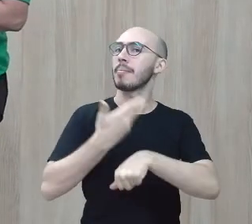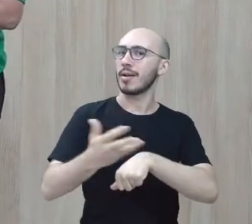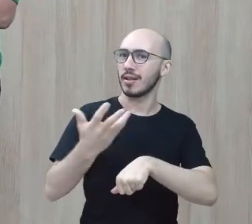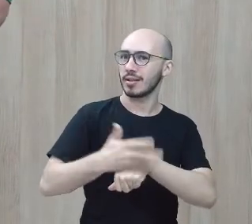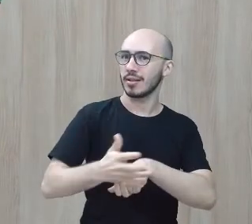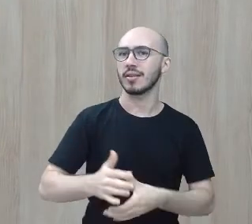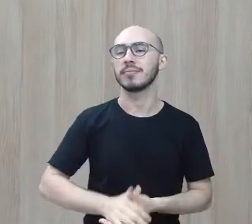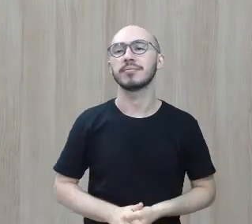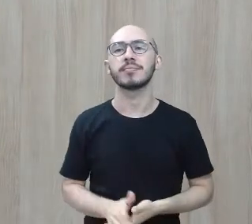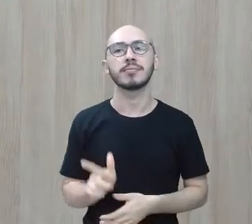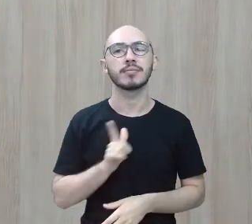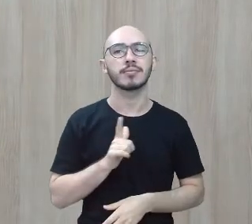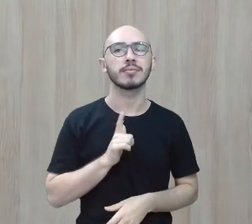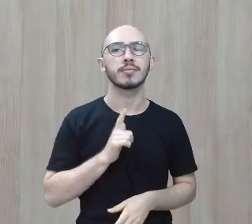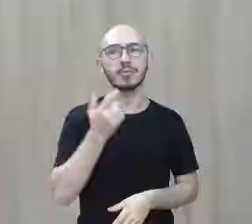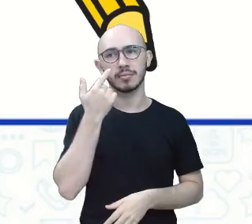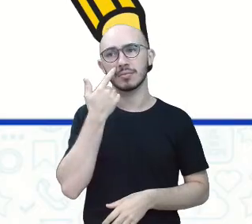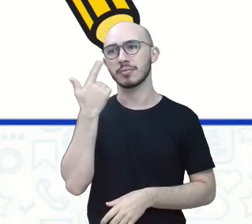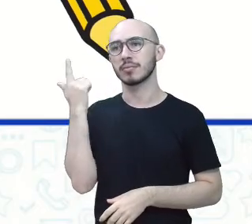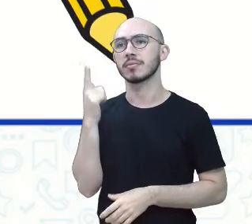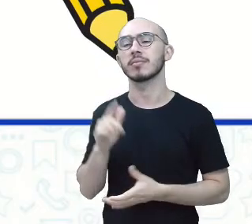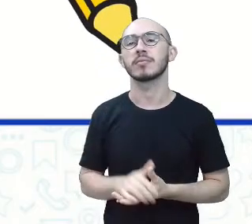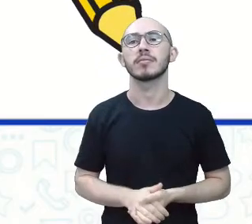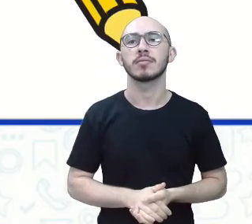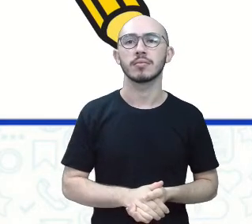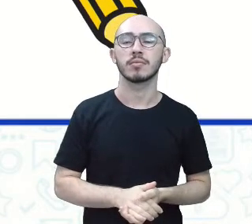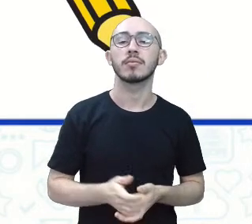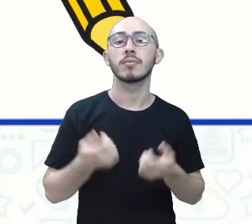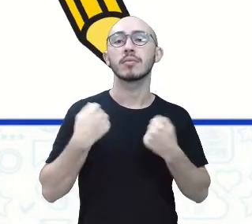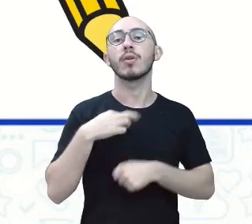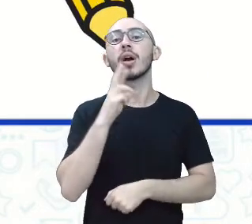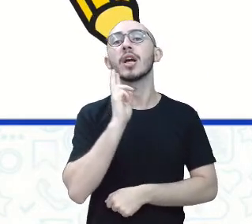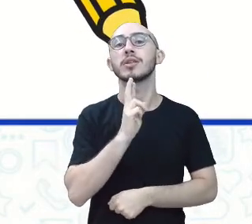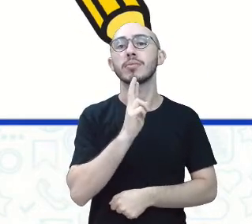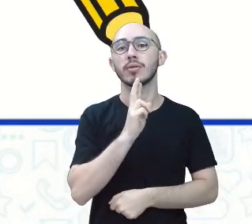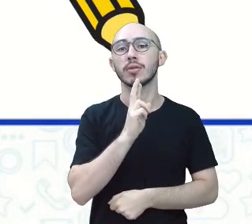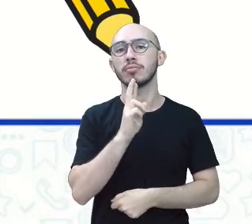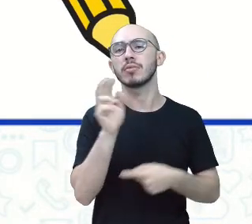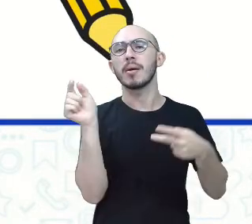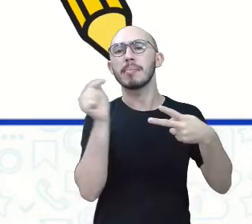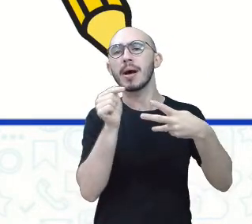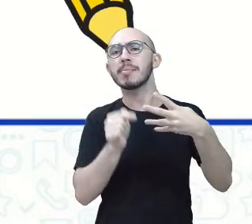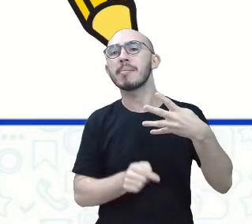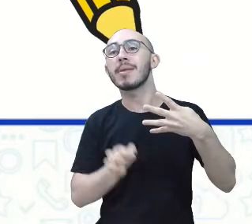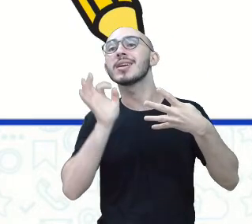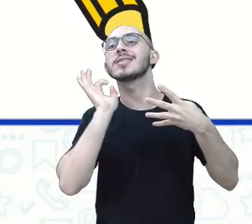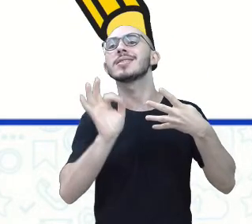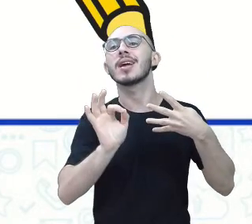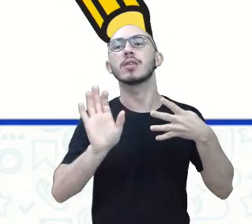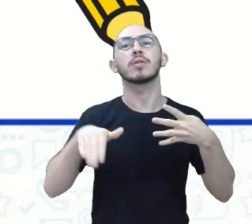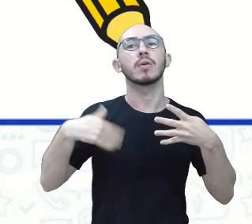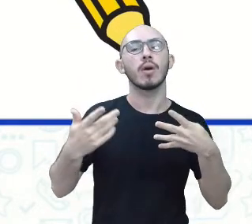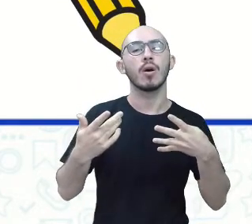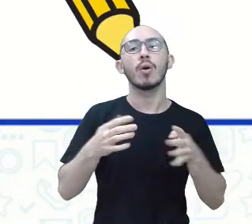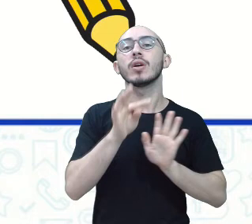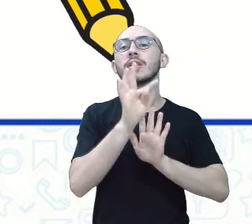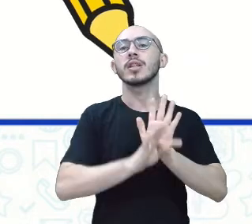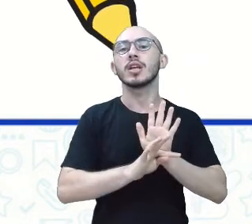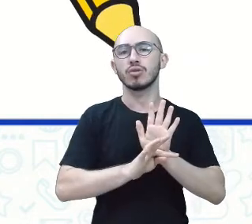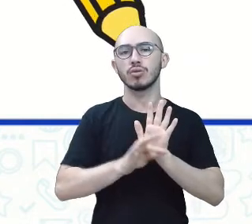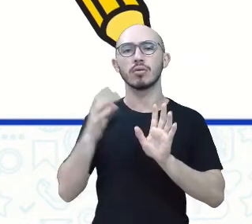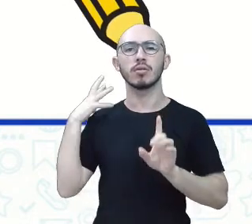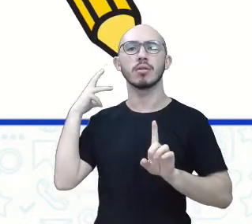pessoal. Nós temos aqui, marque a alternativa correta sobre o texto biográfico. Ele é um